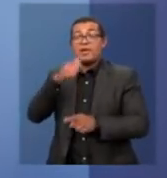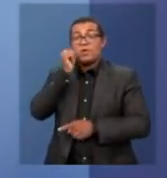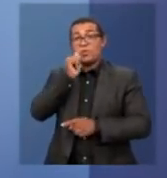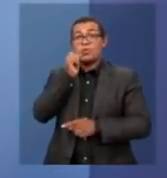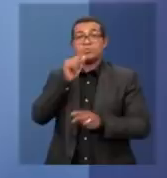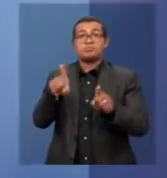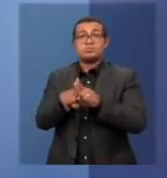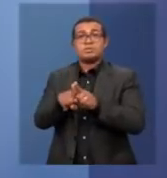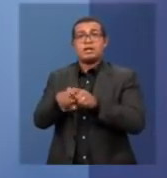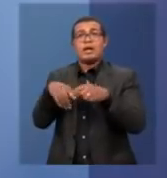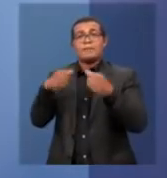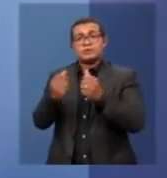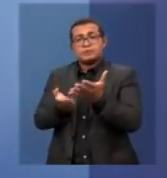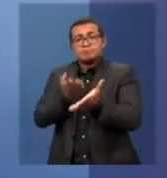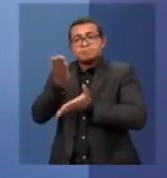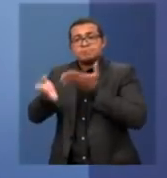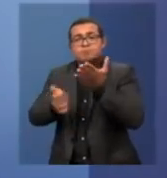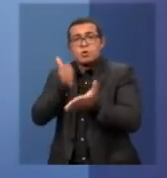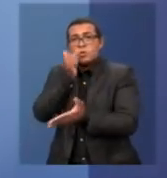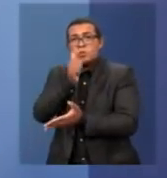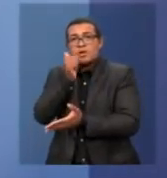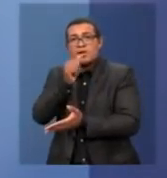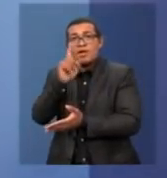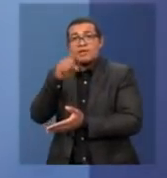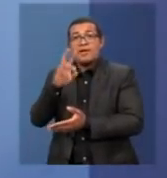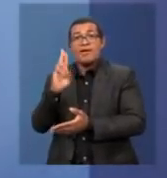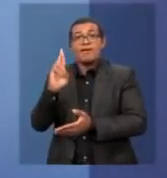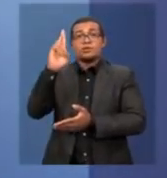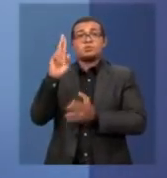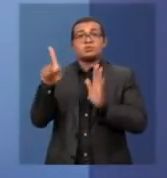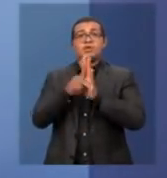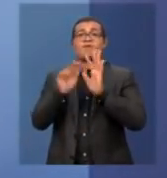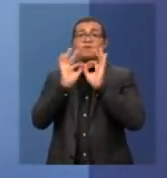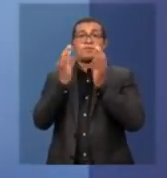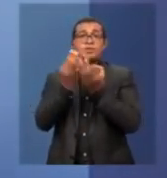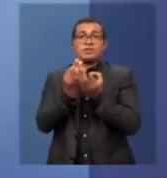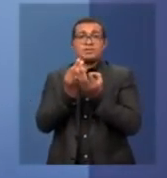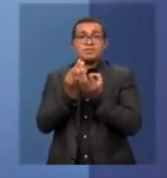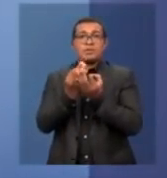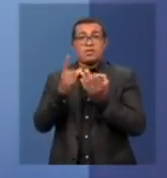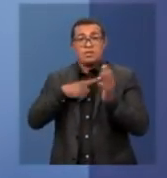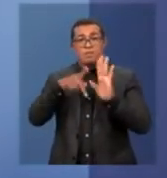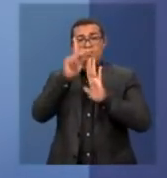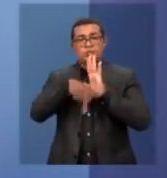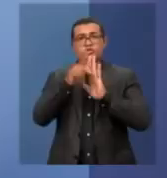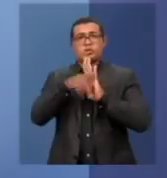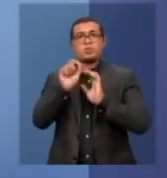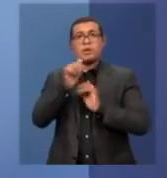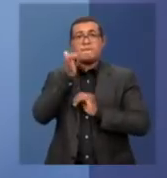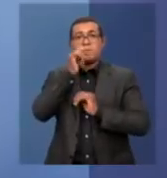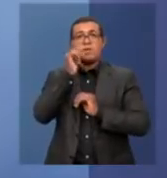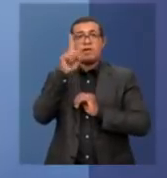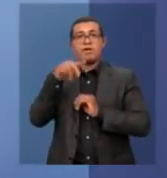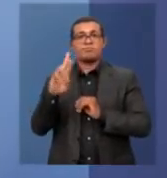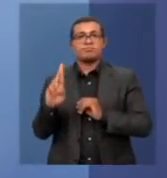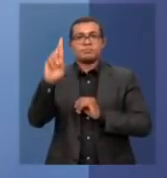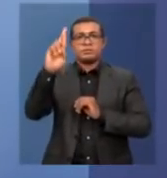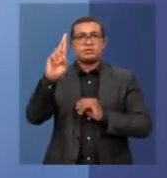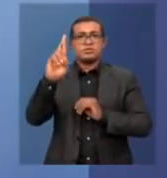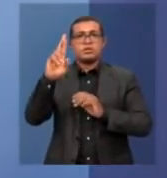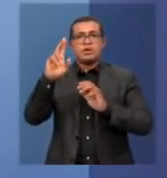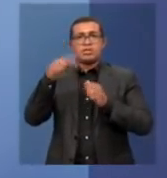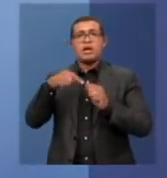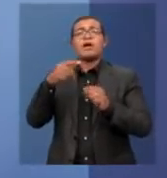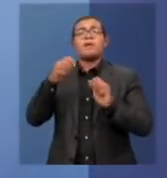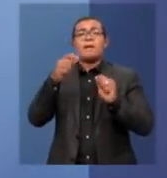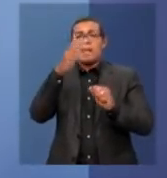amparados mulheres chefes de família tem um projeto inclusive para que as mulheres certo de família possam ter preferência na aquisição da casa